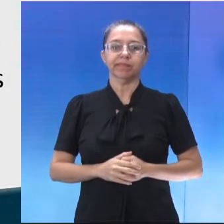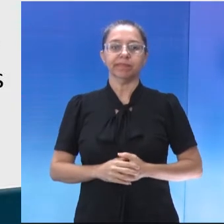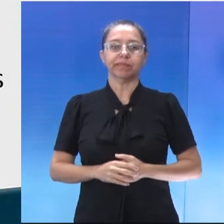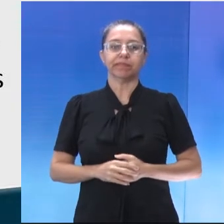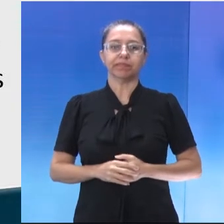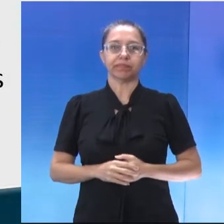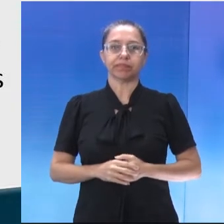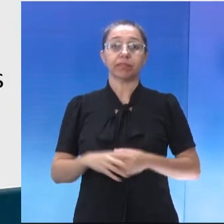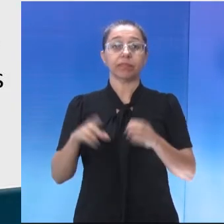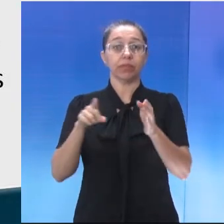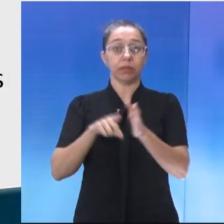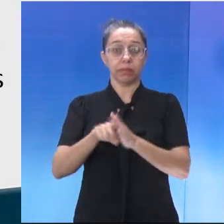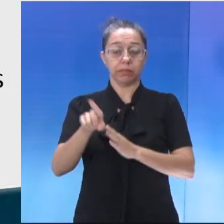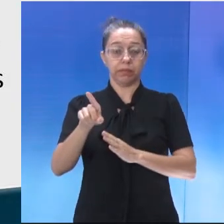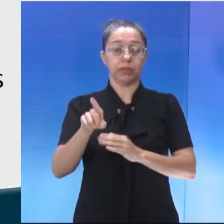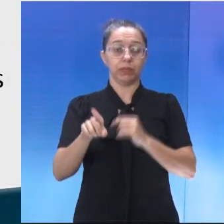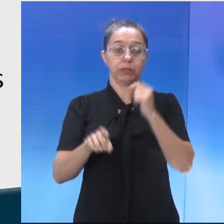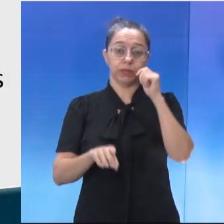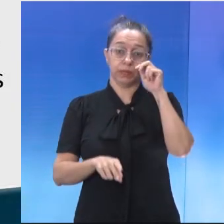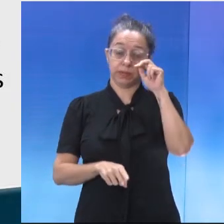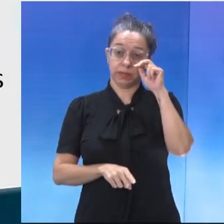Vamos ver aqui a perguntinha do enunciado.